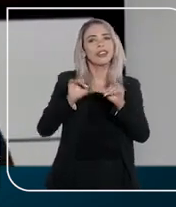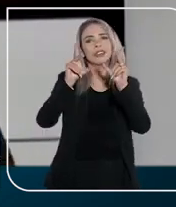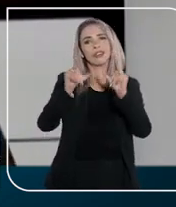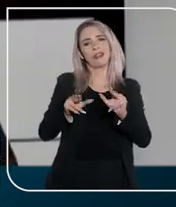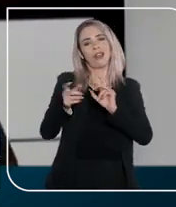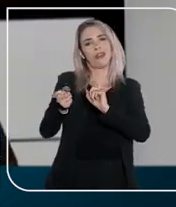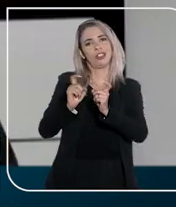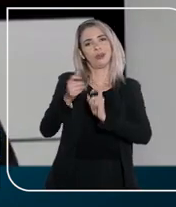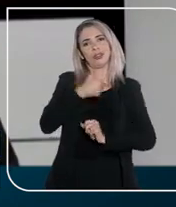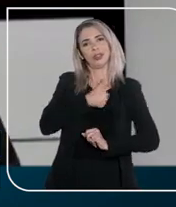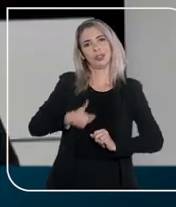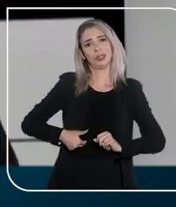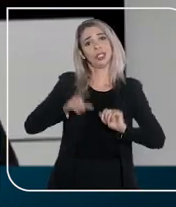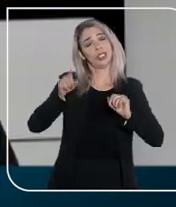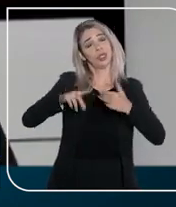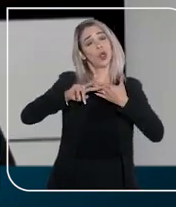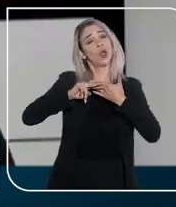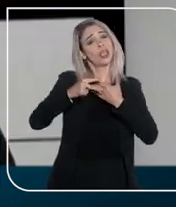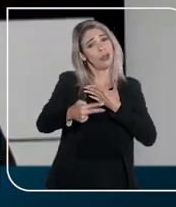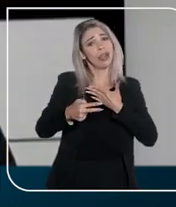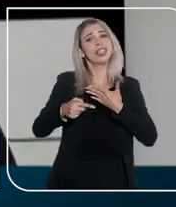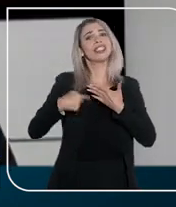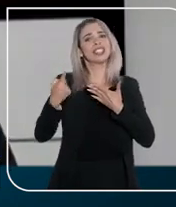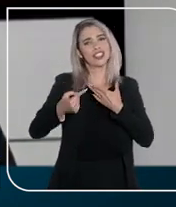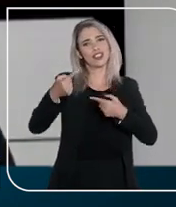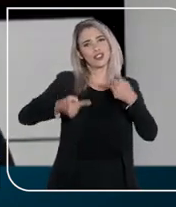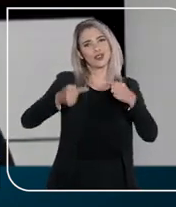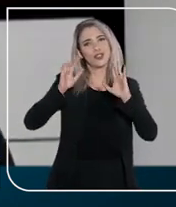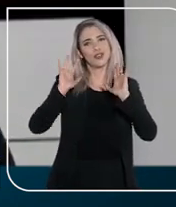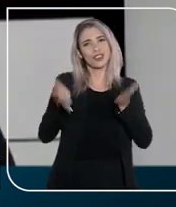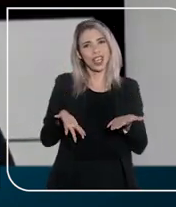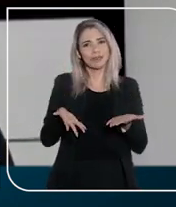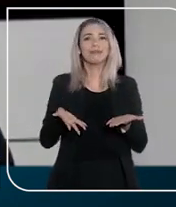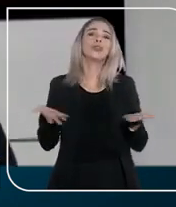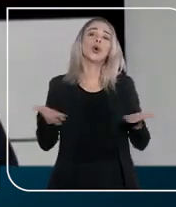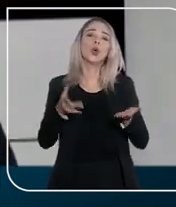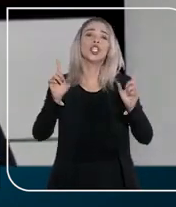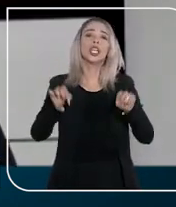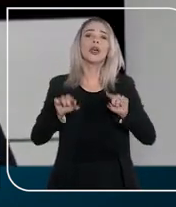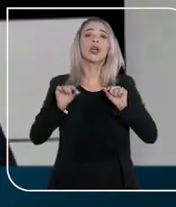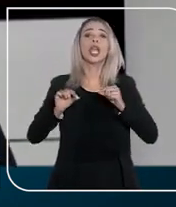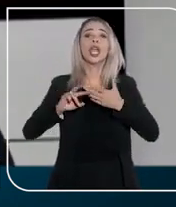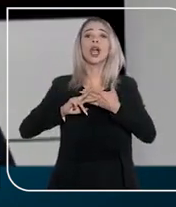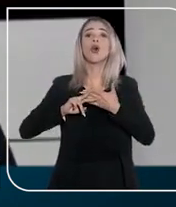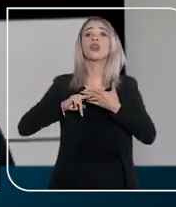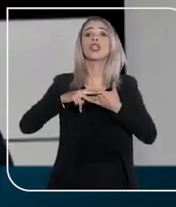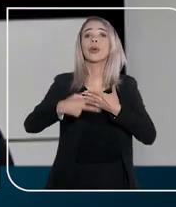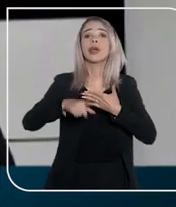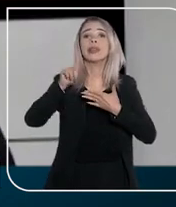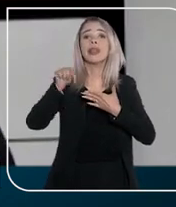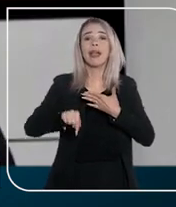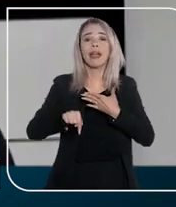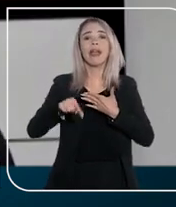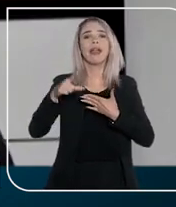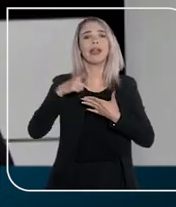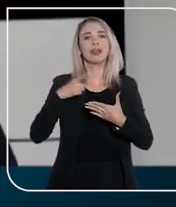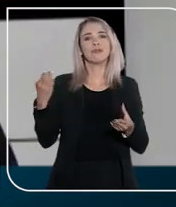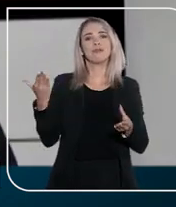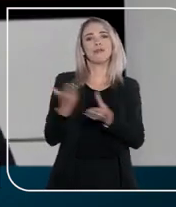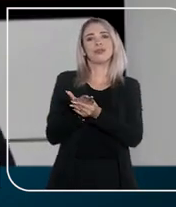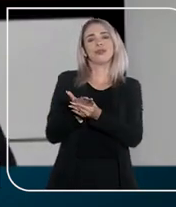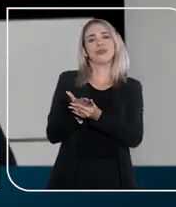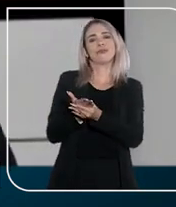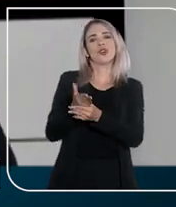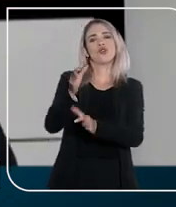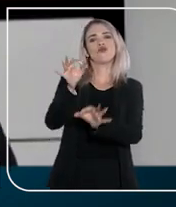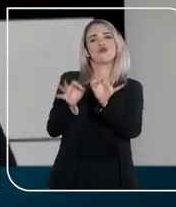E aí vai repercutir no que nós conversamos antes, no primeiro ponto. O reflexo é a demanda judicial, porque o sujeito